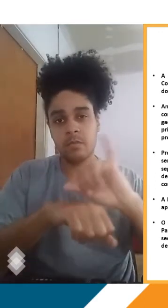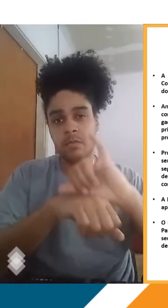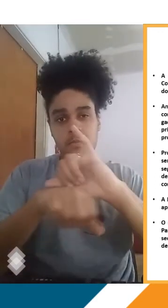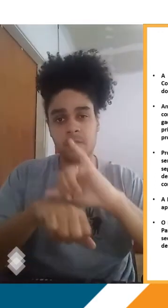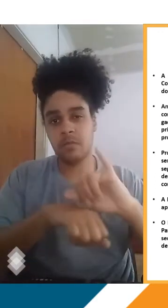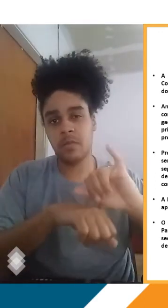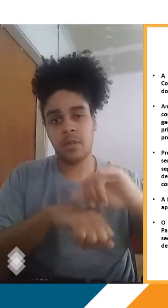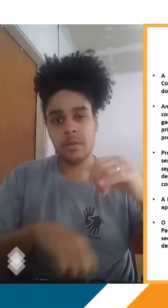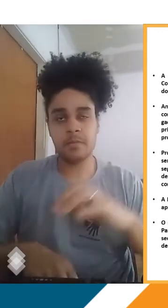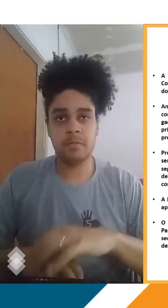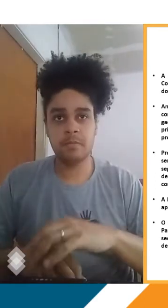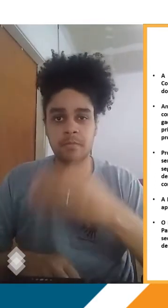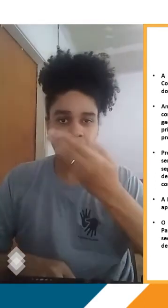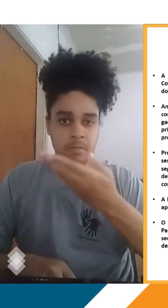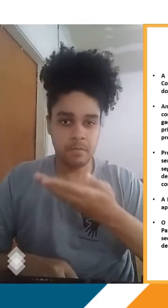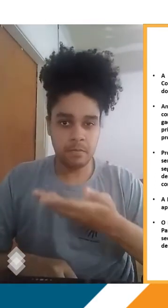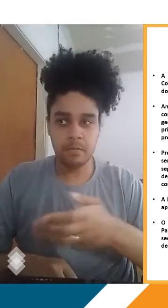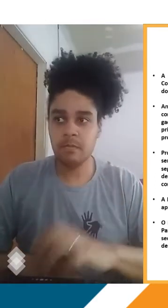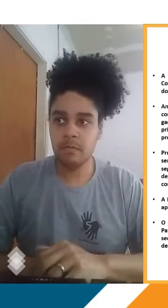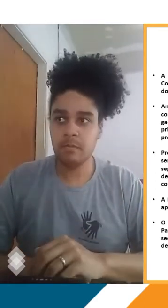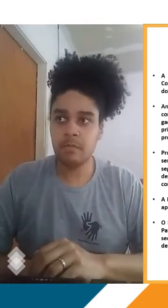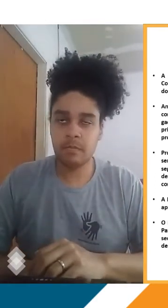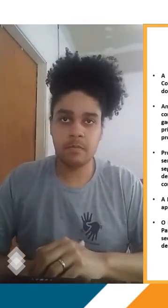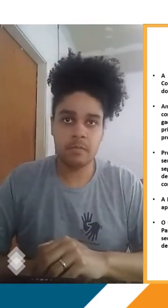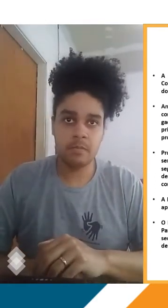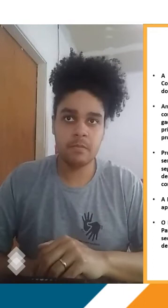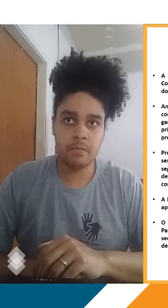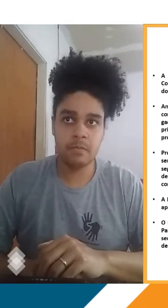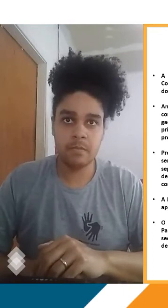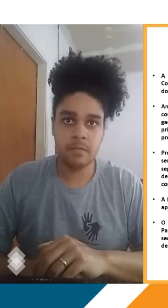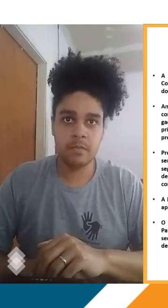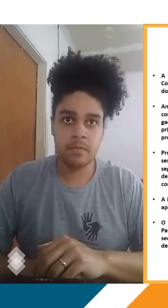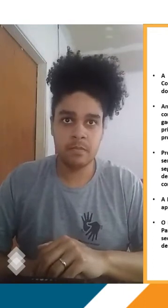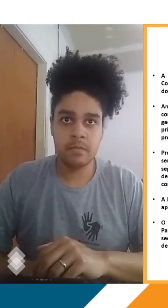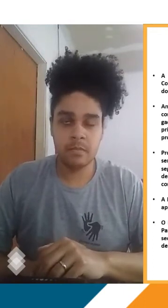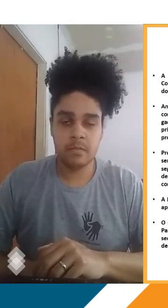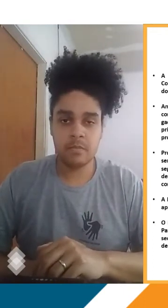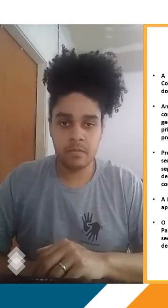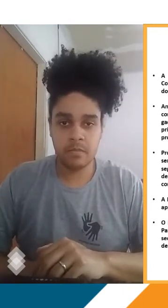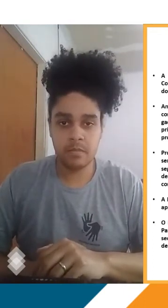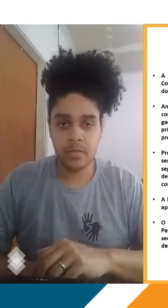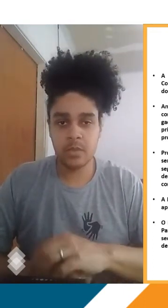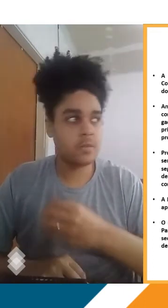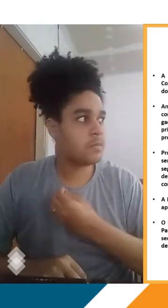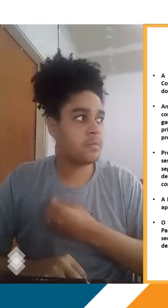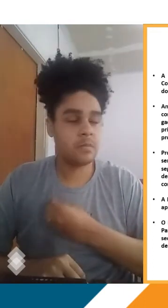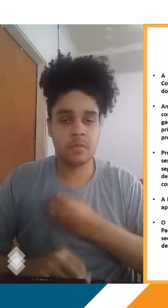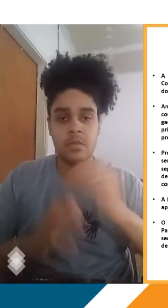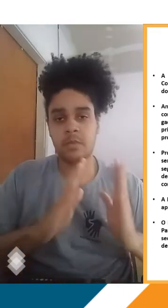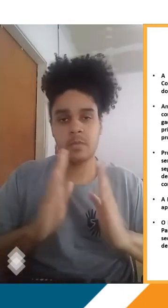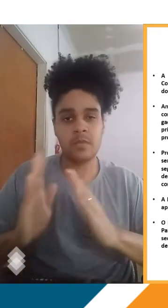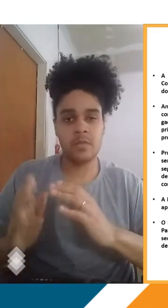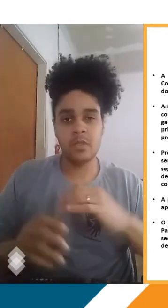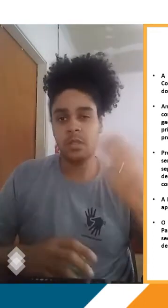Engenheiro Paulo de Fronten, Mendes, Miguel Pereira, Paraíba do Sul, Partido Alferes, Sapucaia, Três Rios e Vassouras. A região ela viveu um